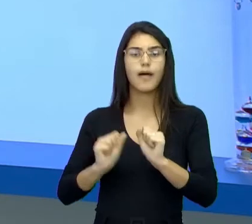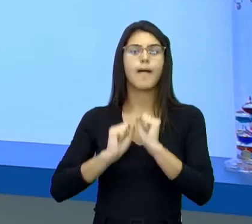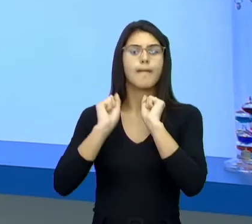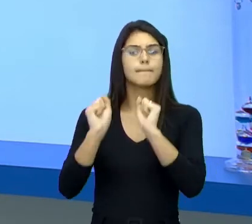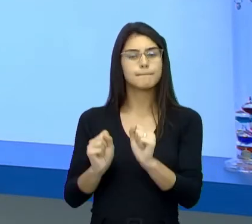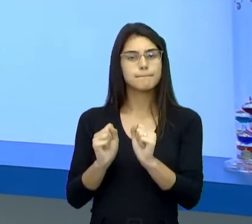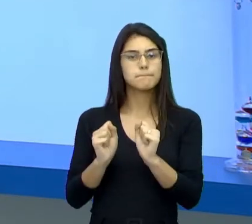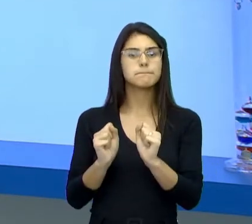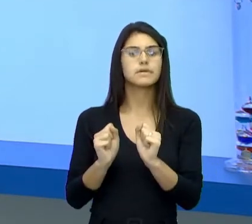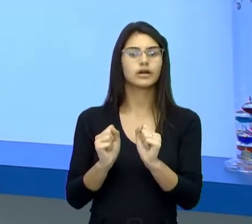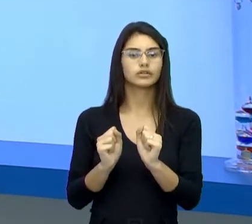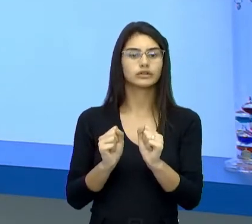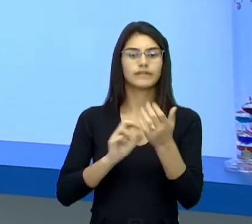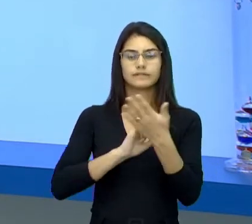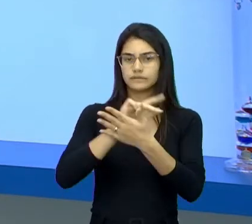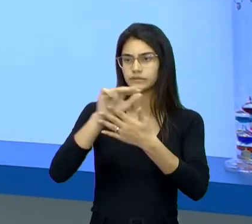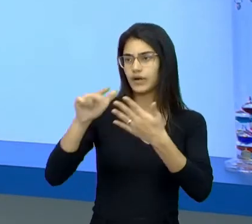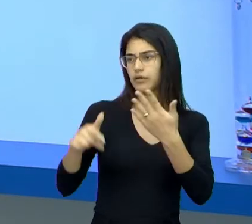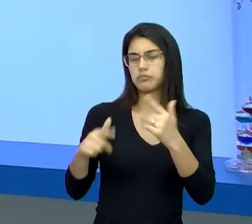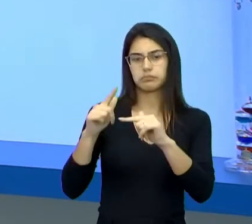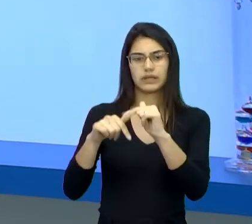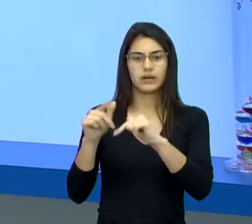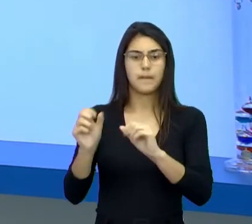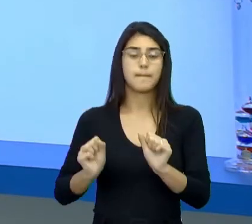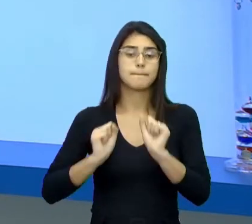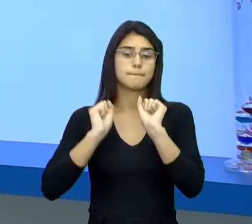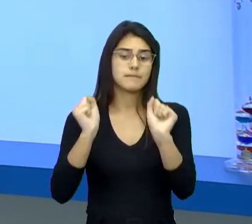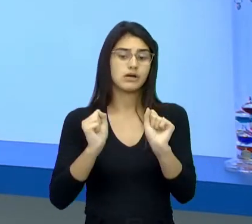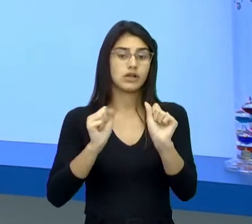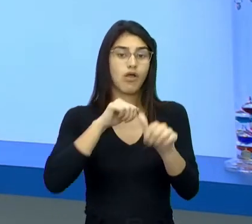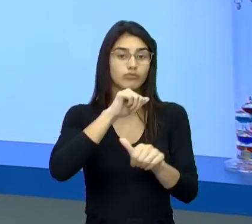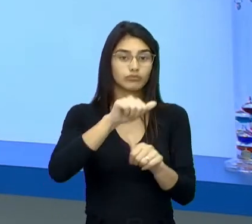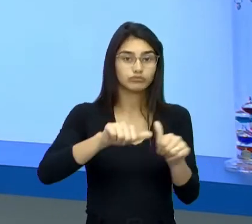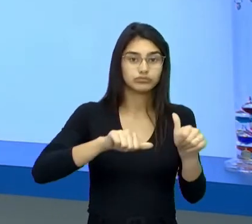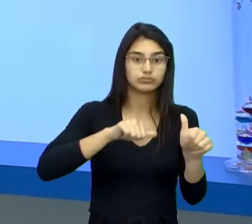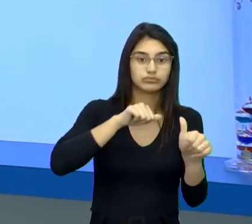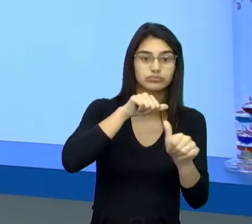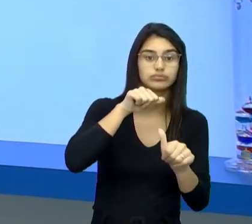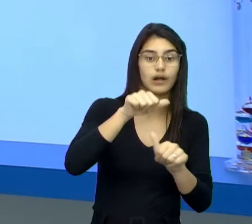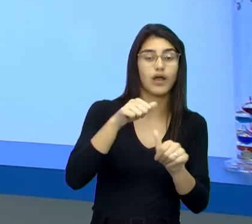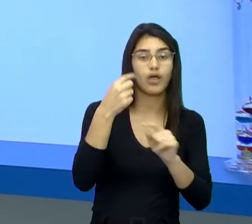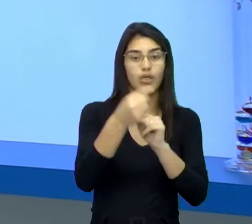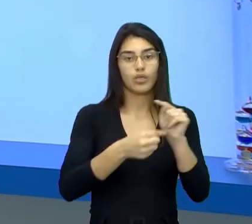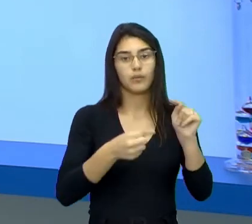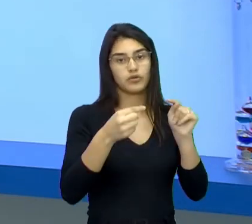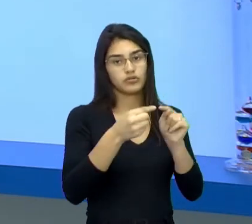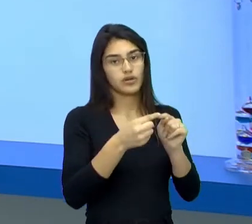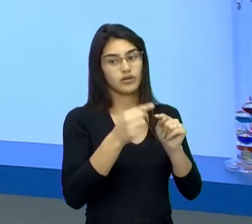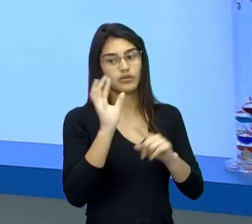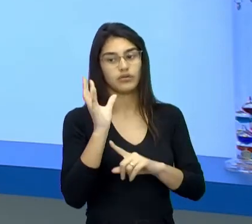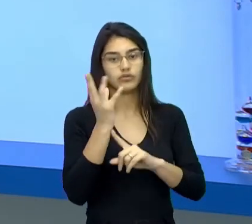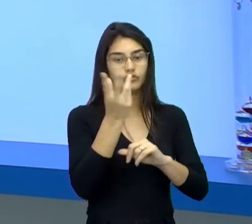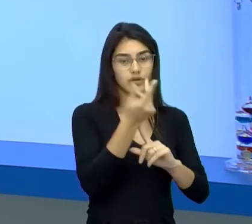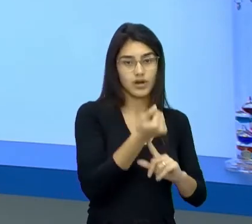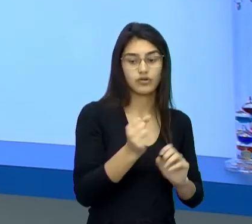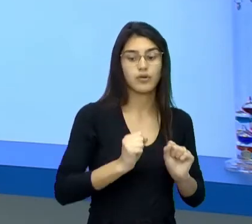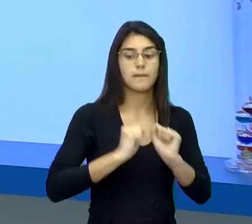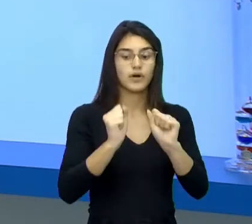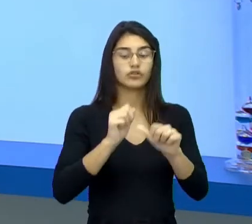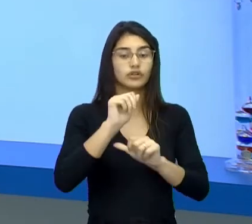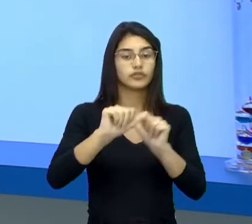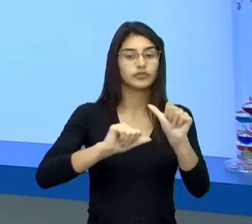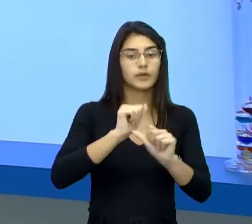pode ser muita coisa. Ela pode se transformar num objeto de arte, pode se transformar